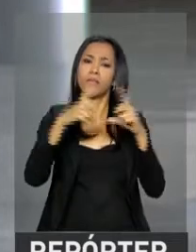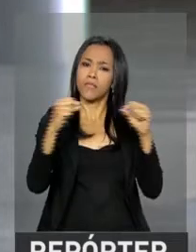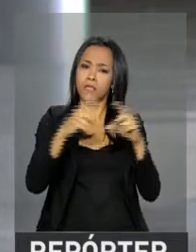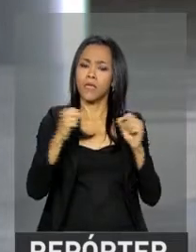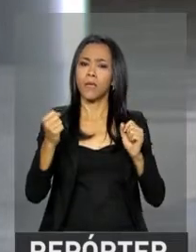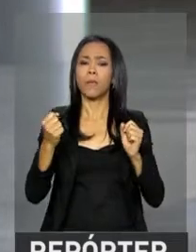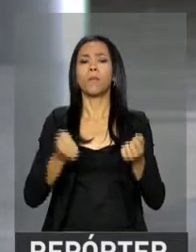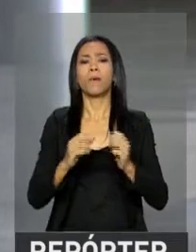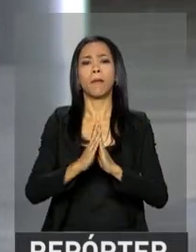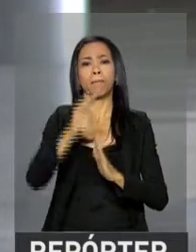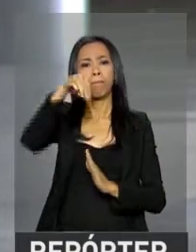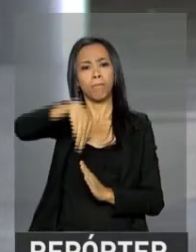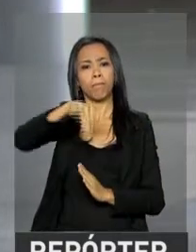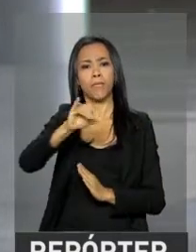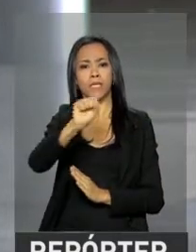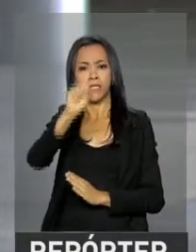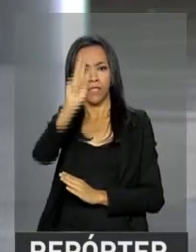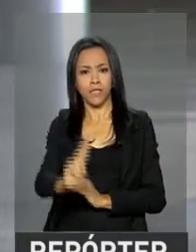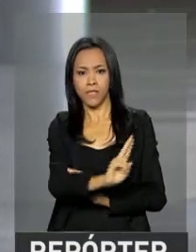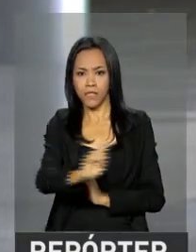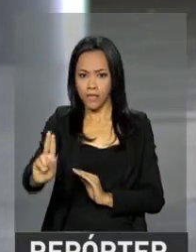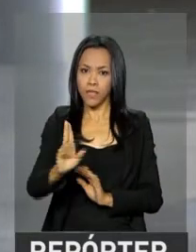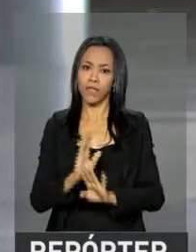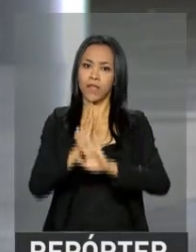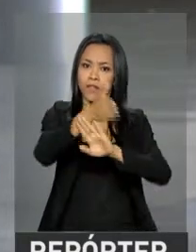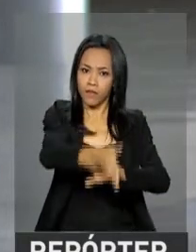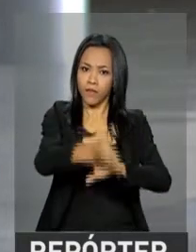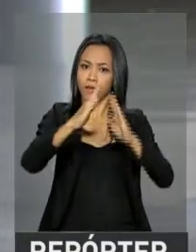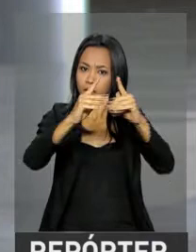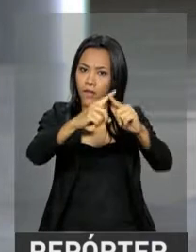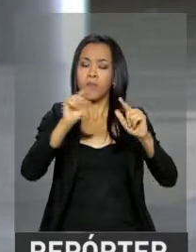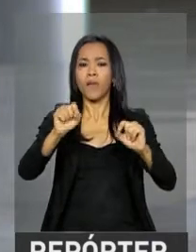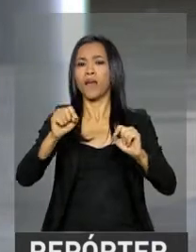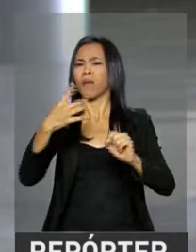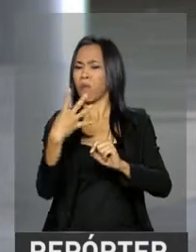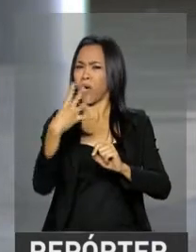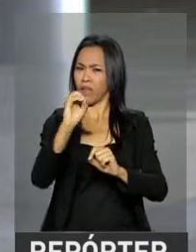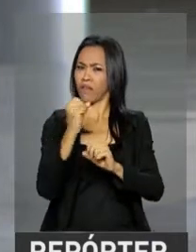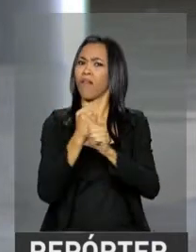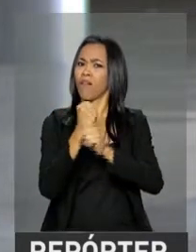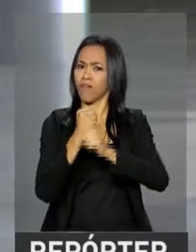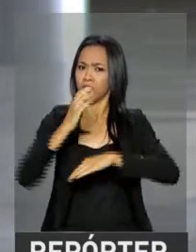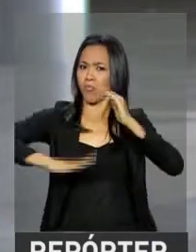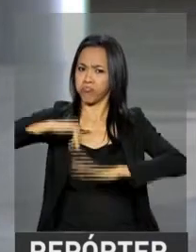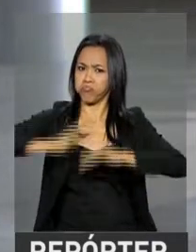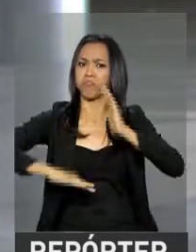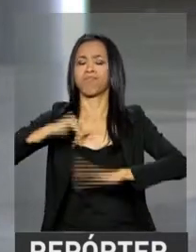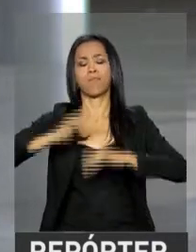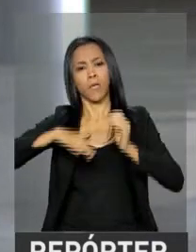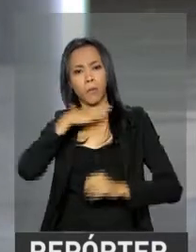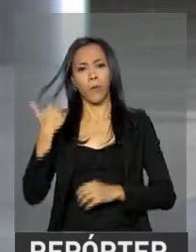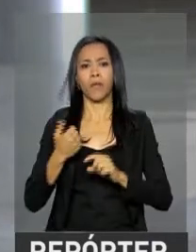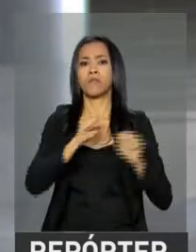às jorge bastos moreno jornalista com mais de 40 anos de carreira que morreu na semana passada aos 63 anos